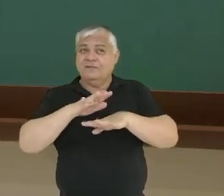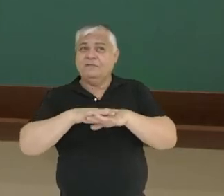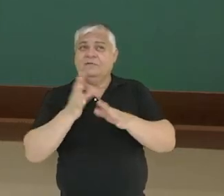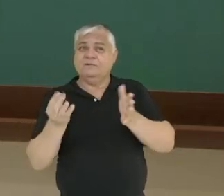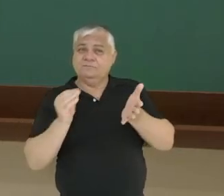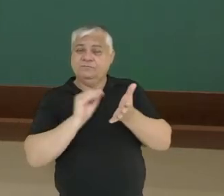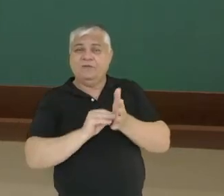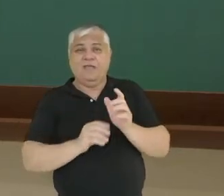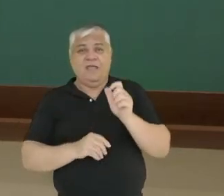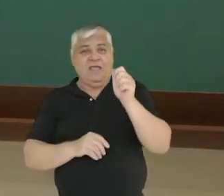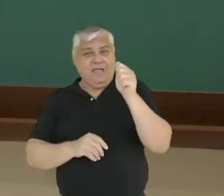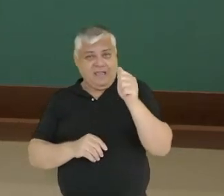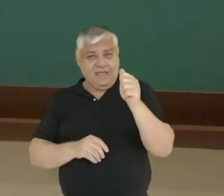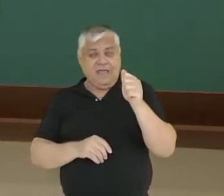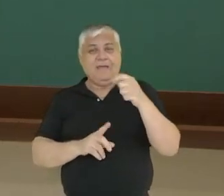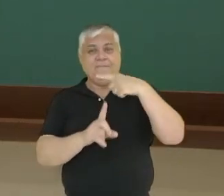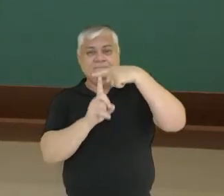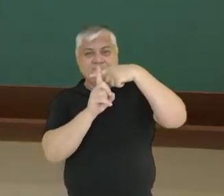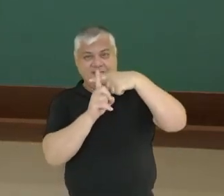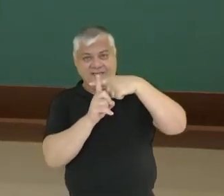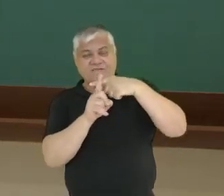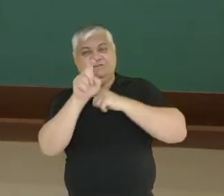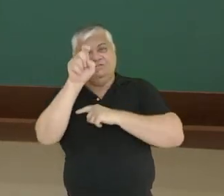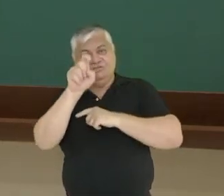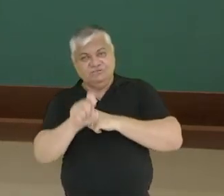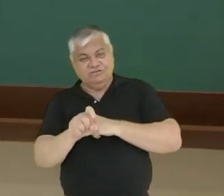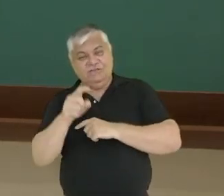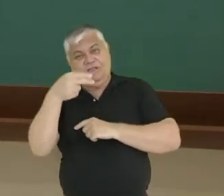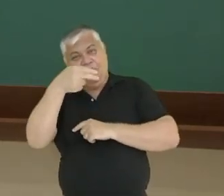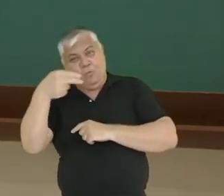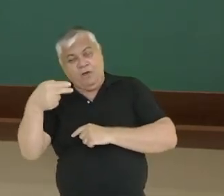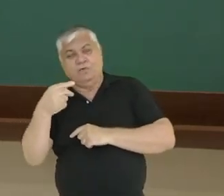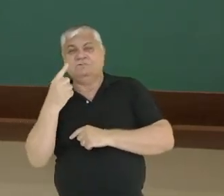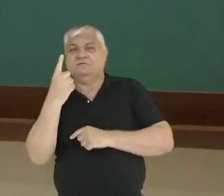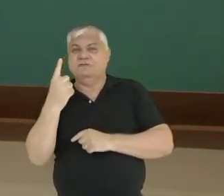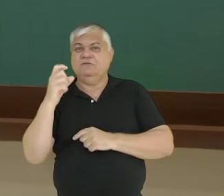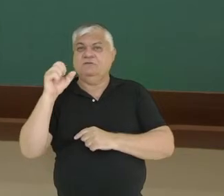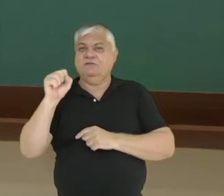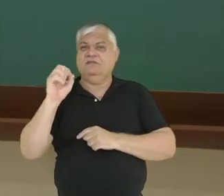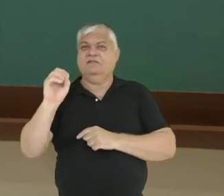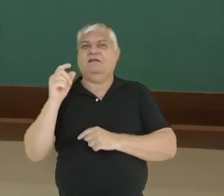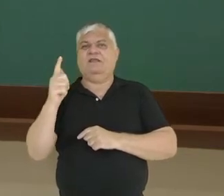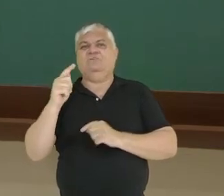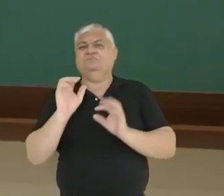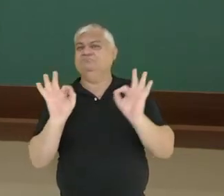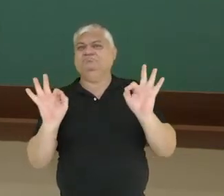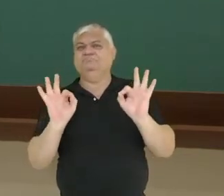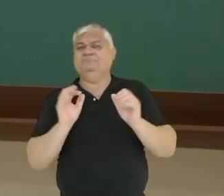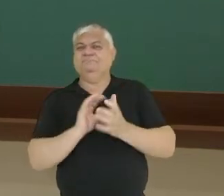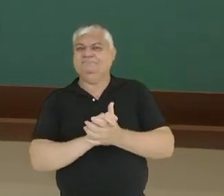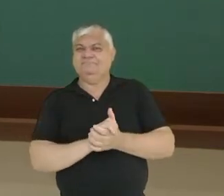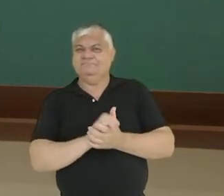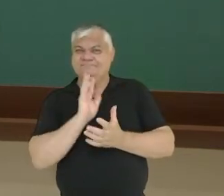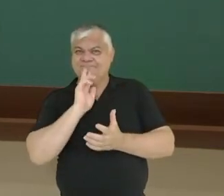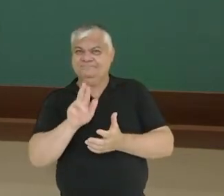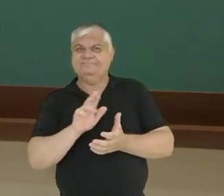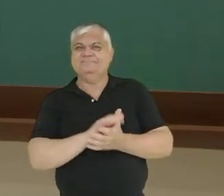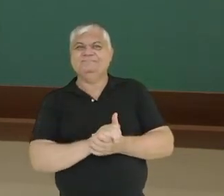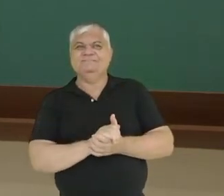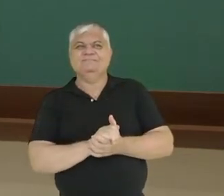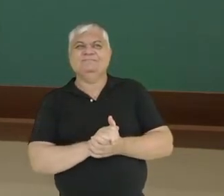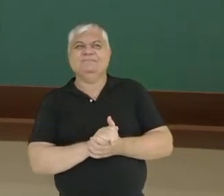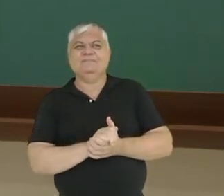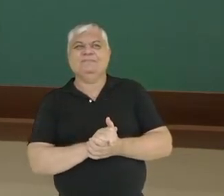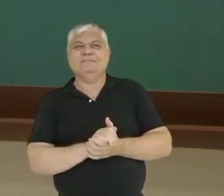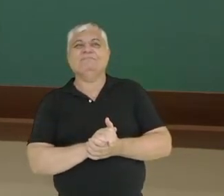ângulo A mais o ângulo X é igual a 180 graus, ok?